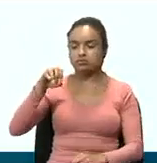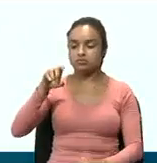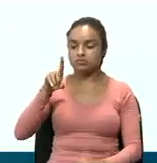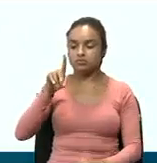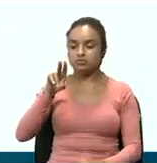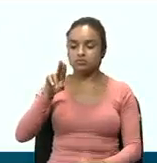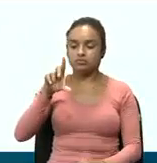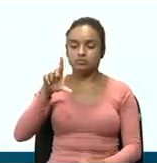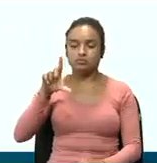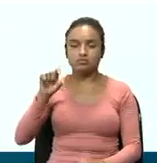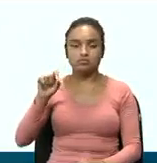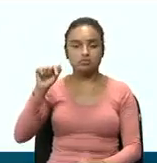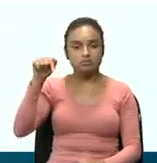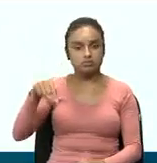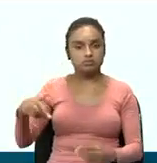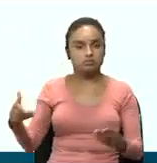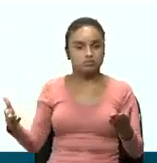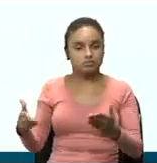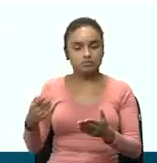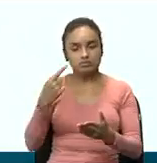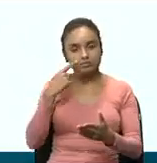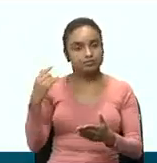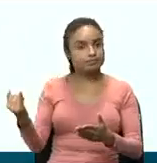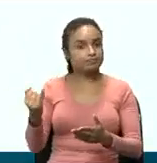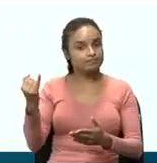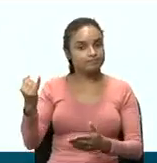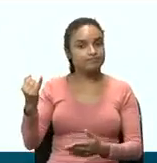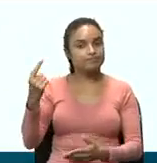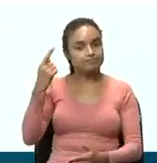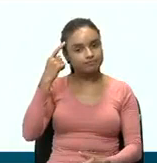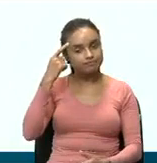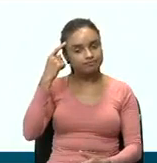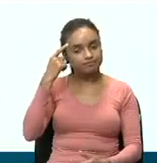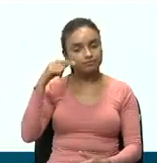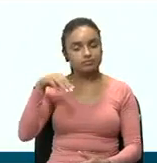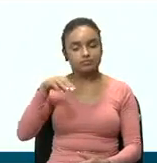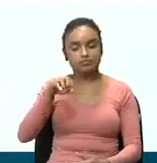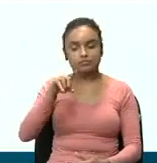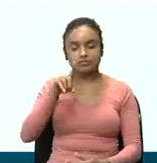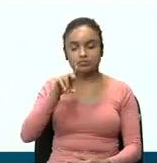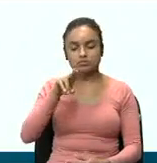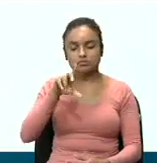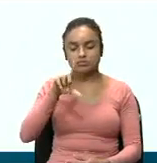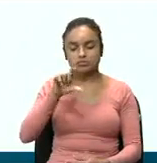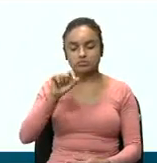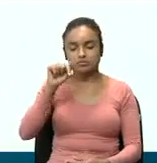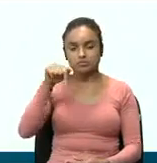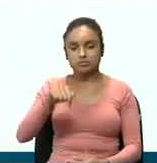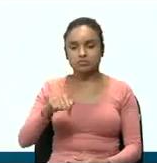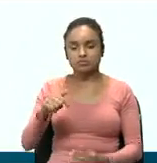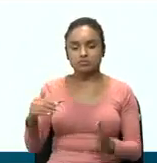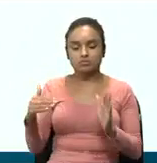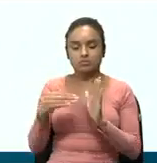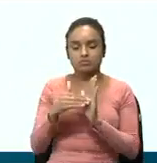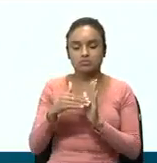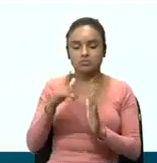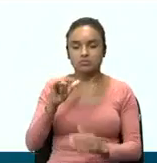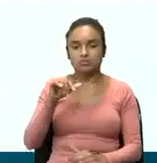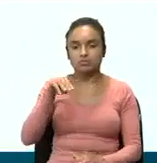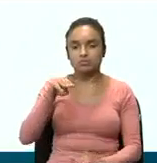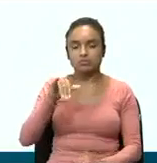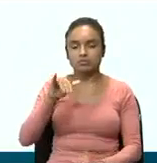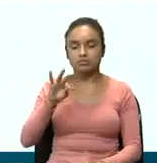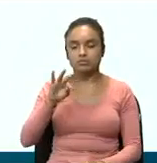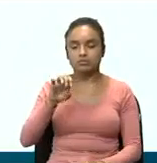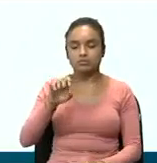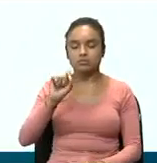caso tomado em módulo. Muito importante lembrar disso. Então eu tenho que limite, aqui no caso